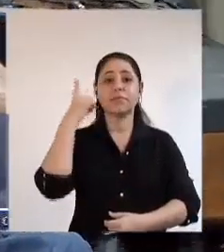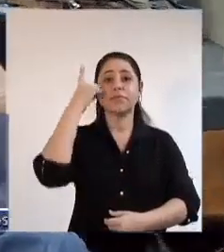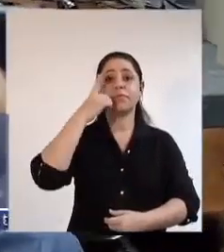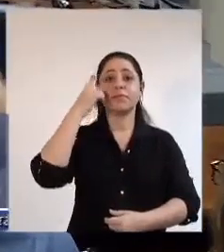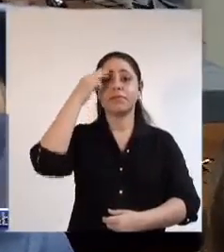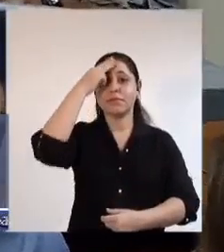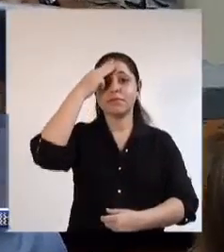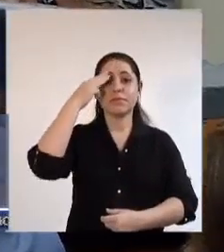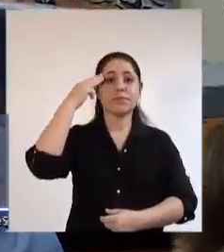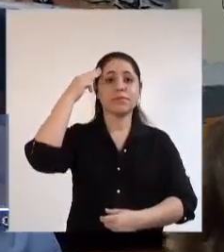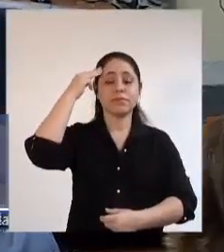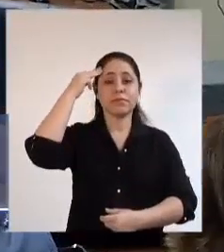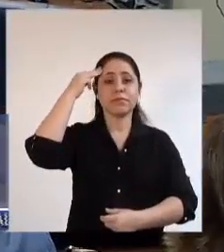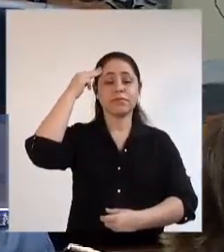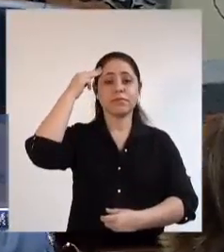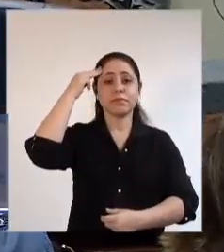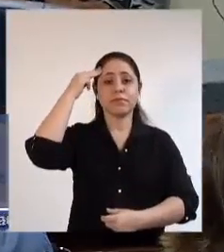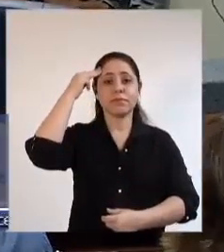vendramini